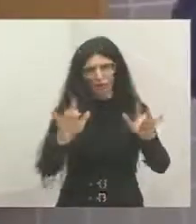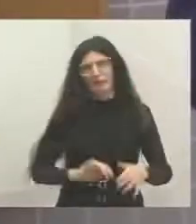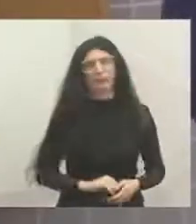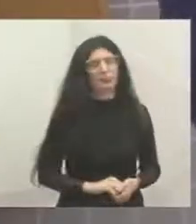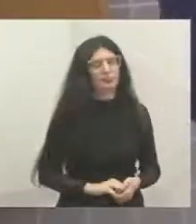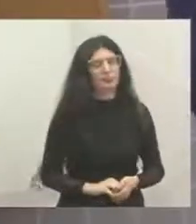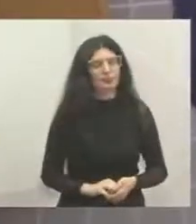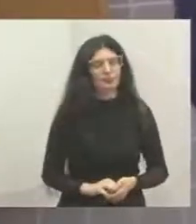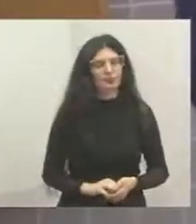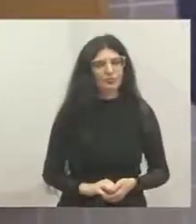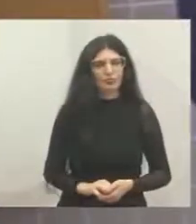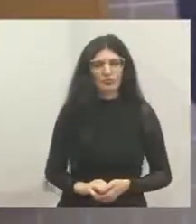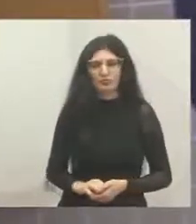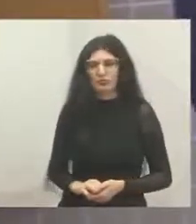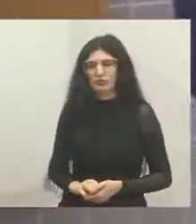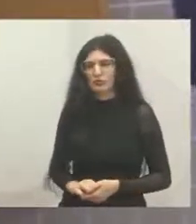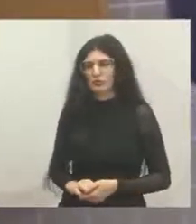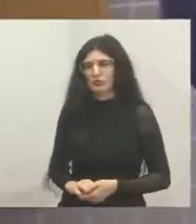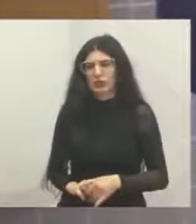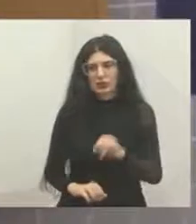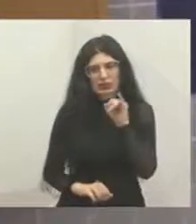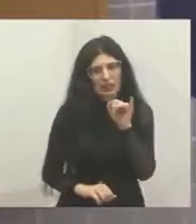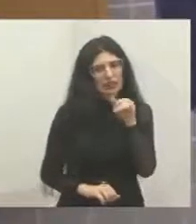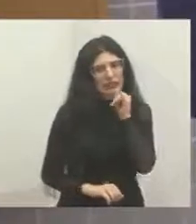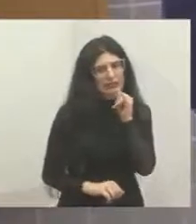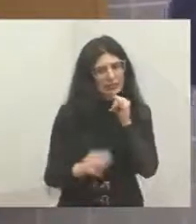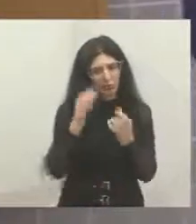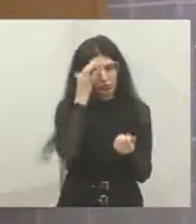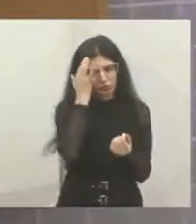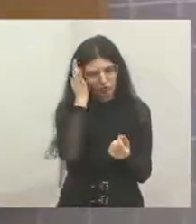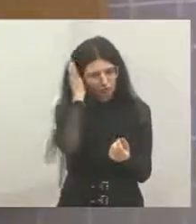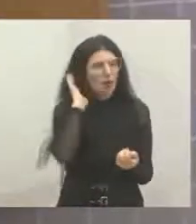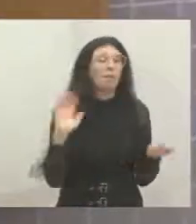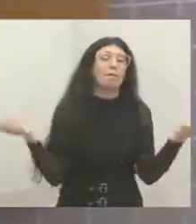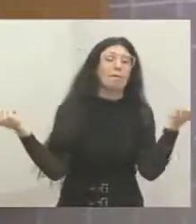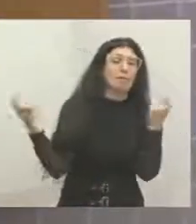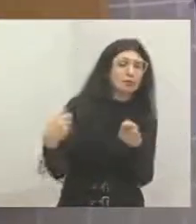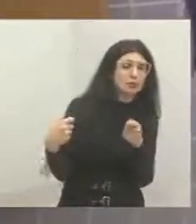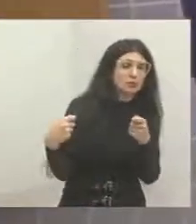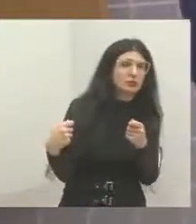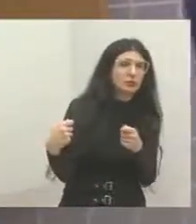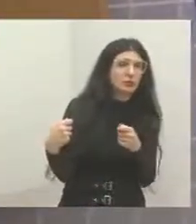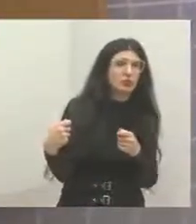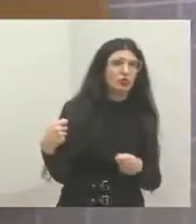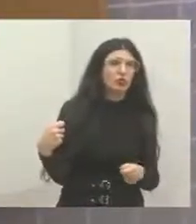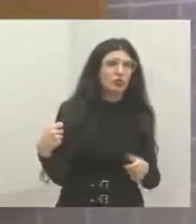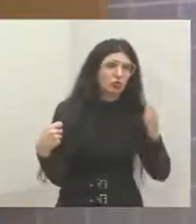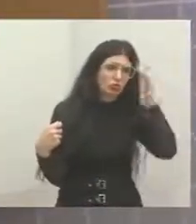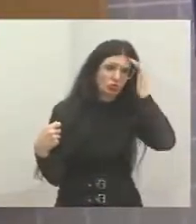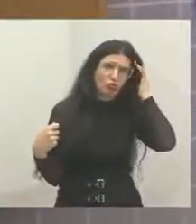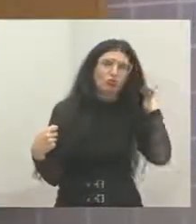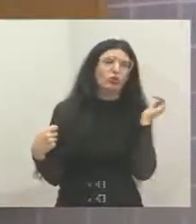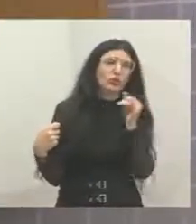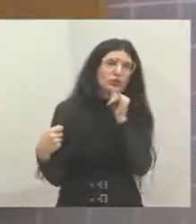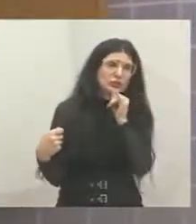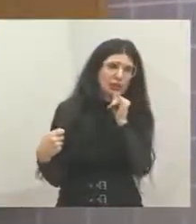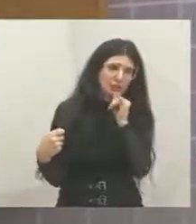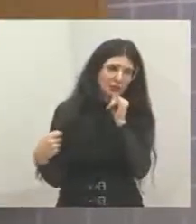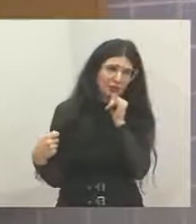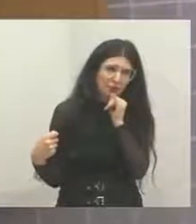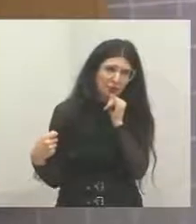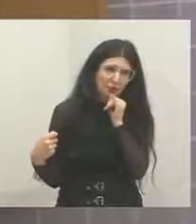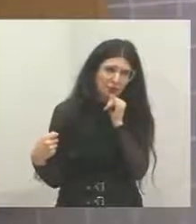Se houver esse dinheiro possivelmente trocado, aí sim, esse recurso, como não vai